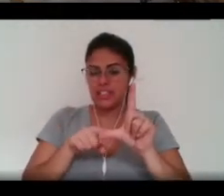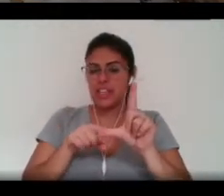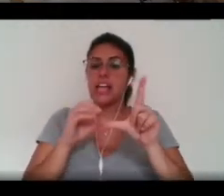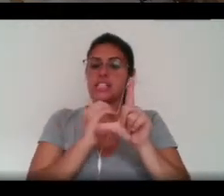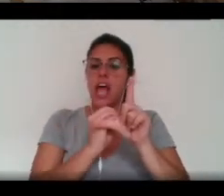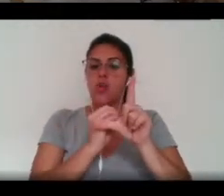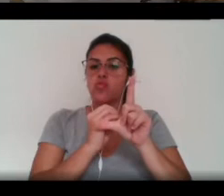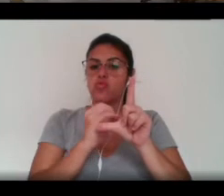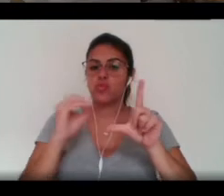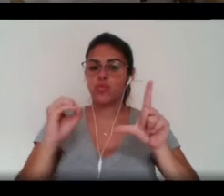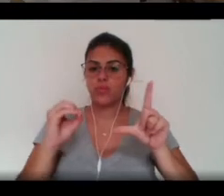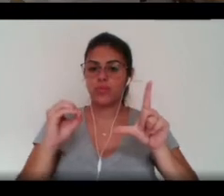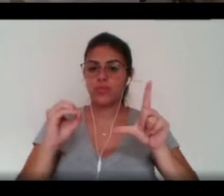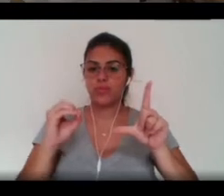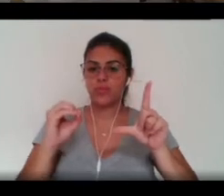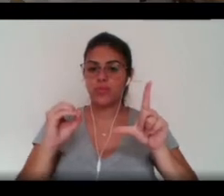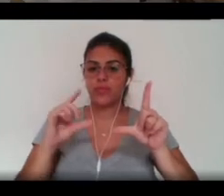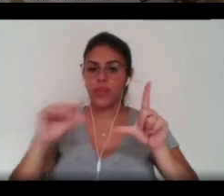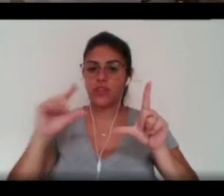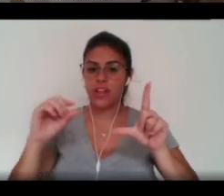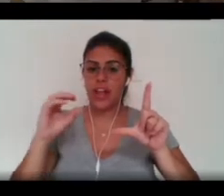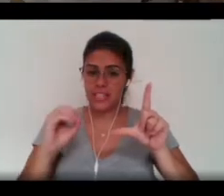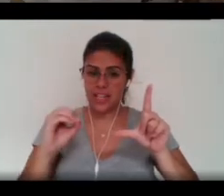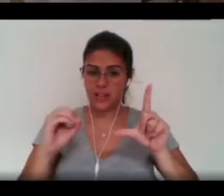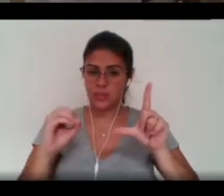Nesse instante de tempo aqui,